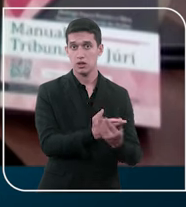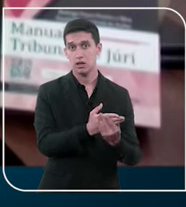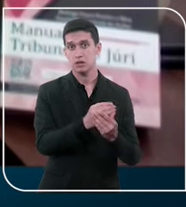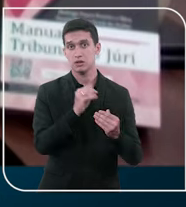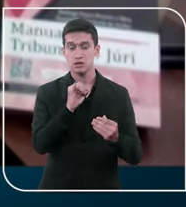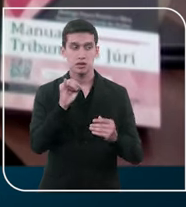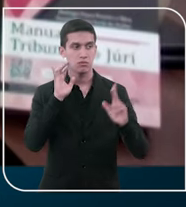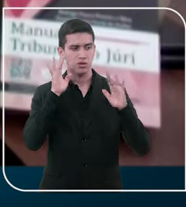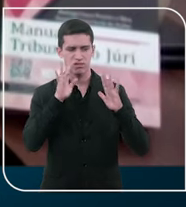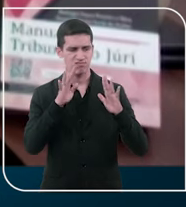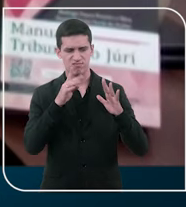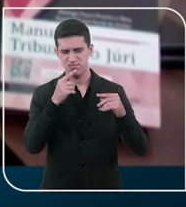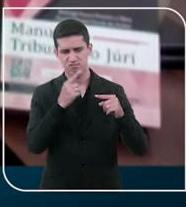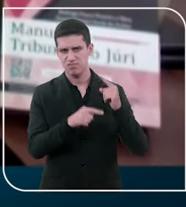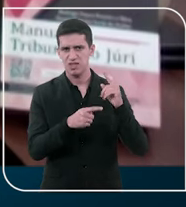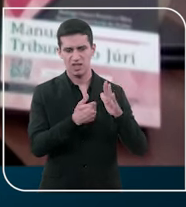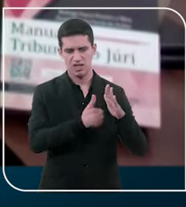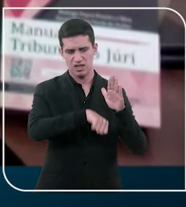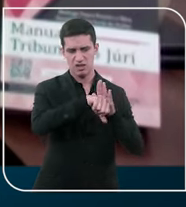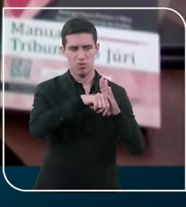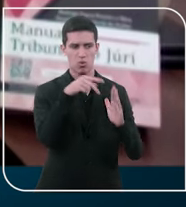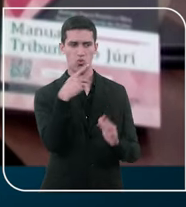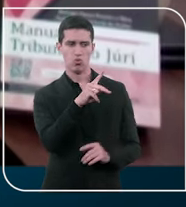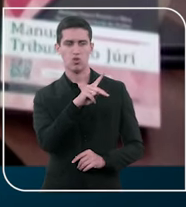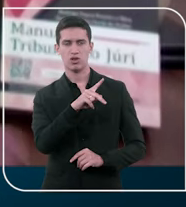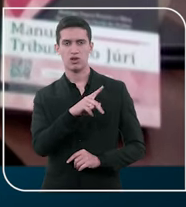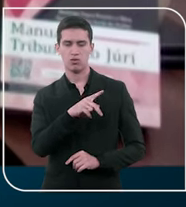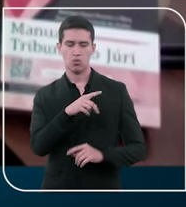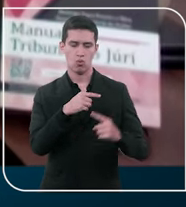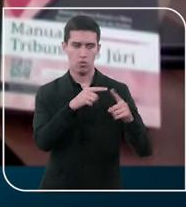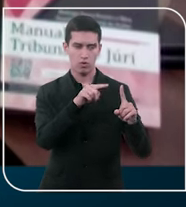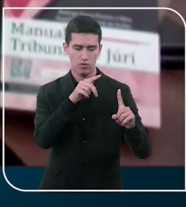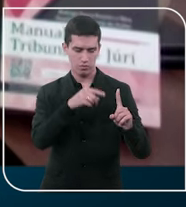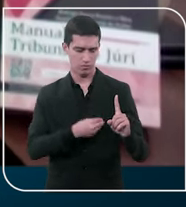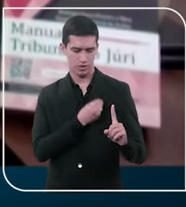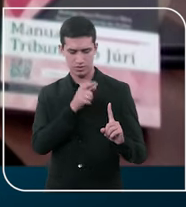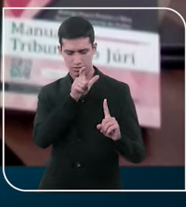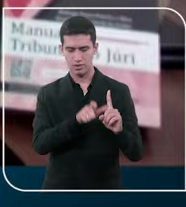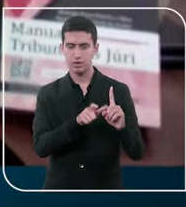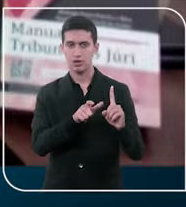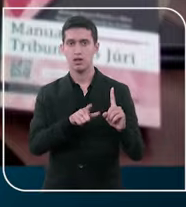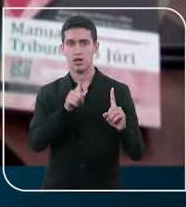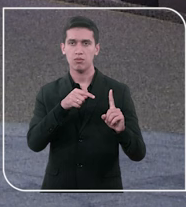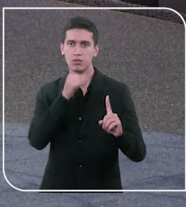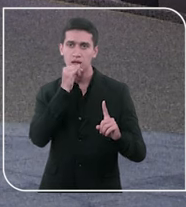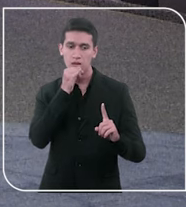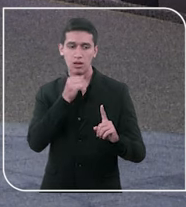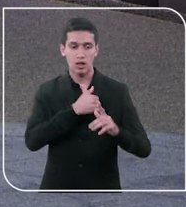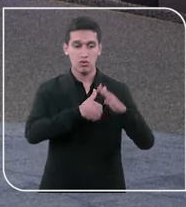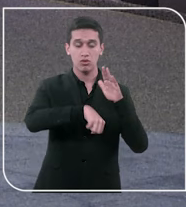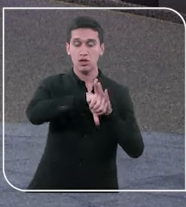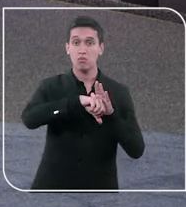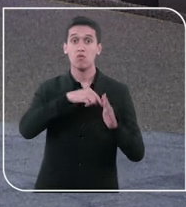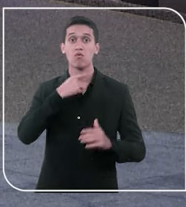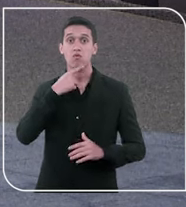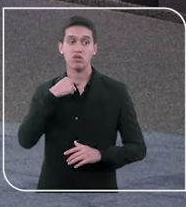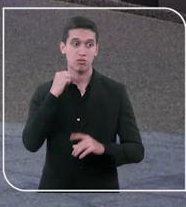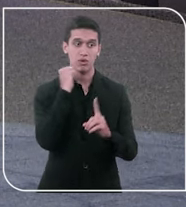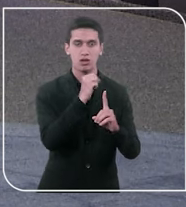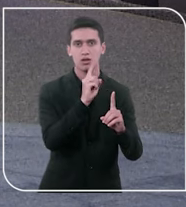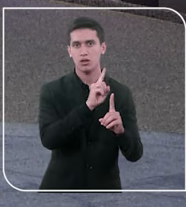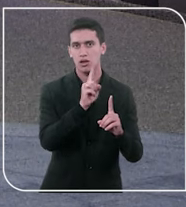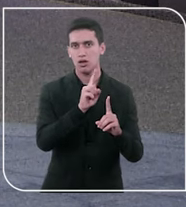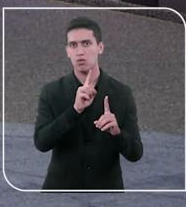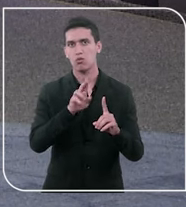o caso, se ele entender que não se trata de crime doloso contra a vida. Ele pode entender que, por exemplo, é um crime culposo, ou é